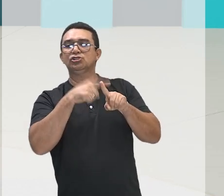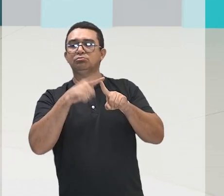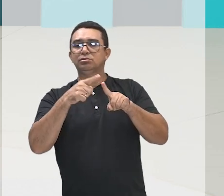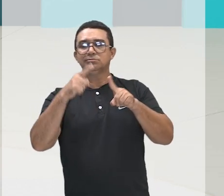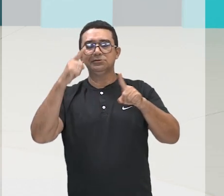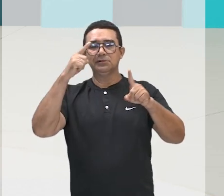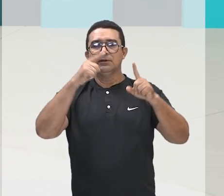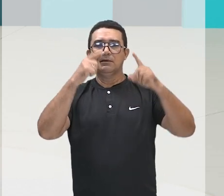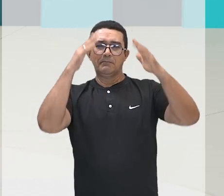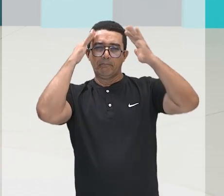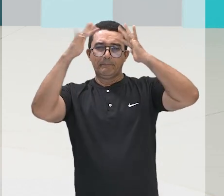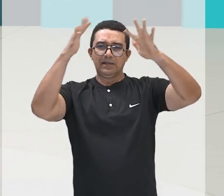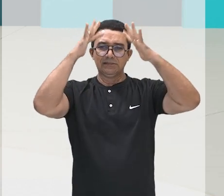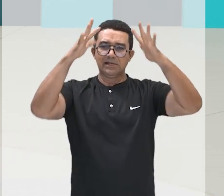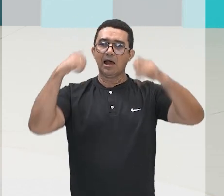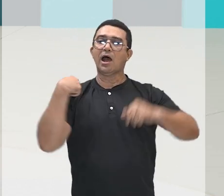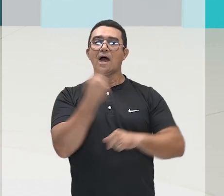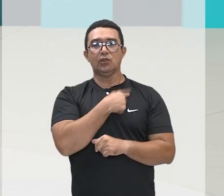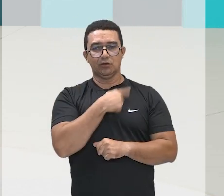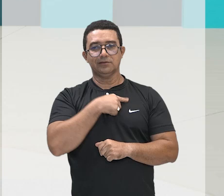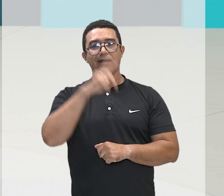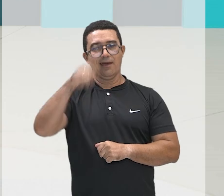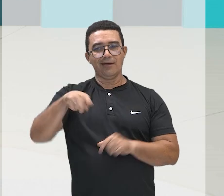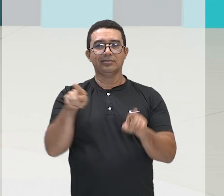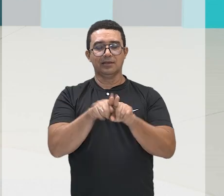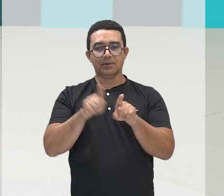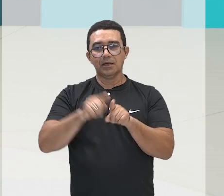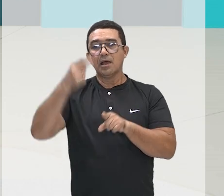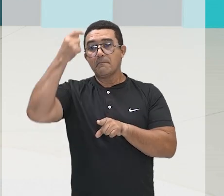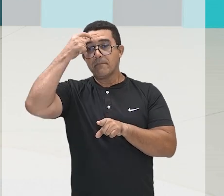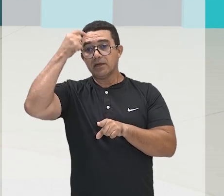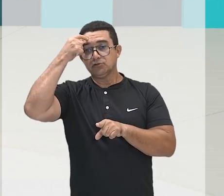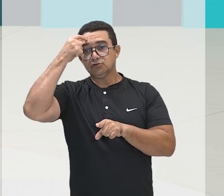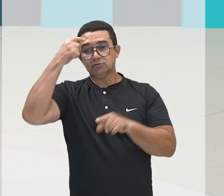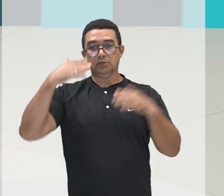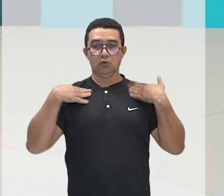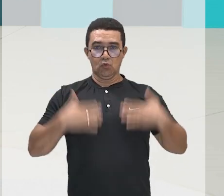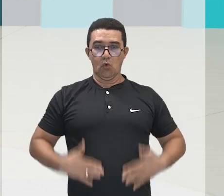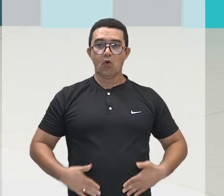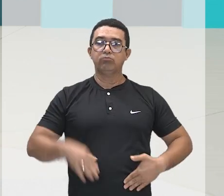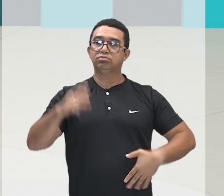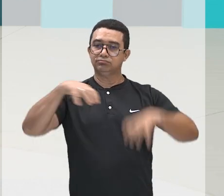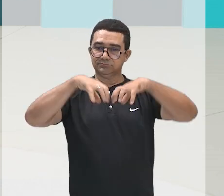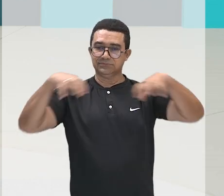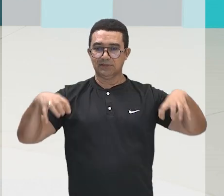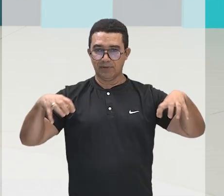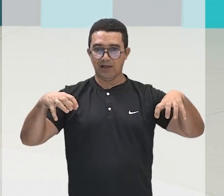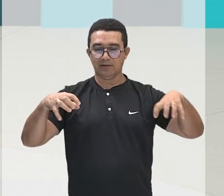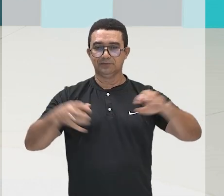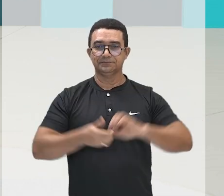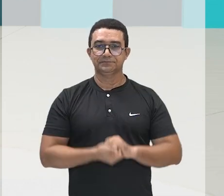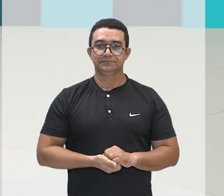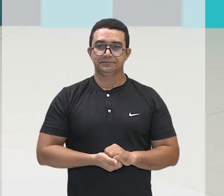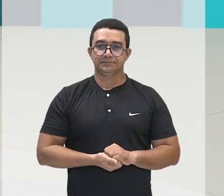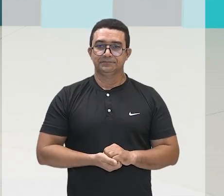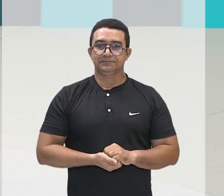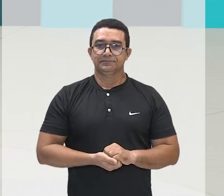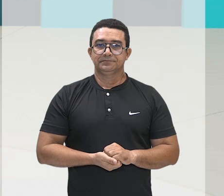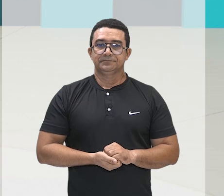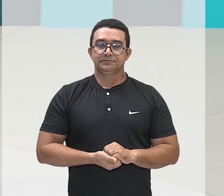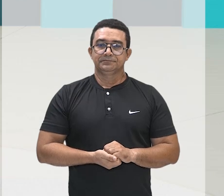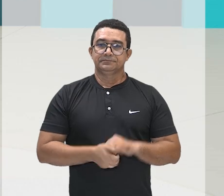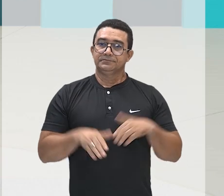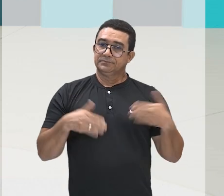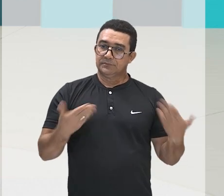acabou associando também que são coisas separadas, a mente e o corpo, quando na verdade não é bem